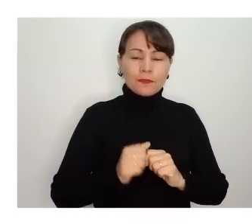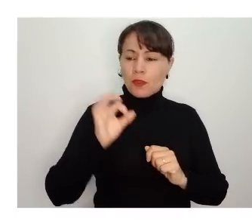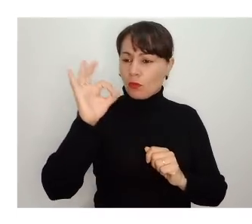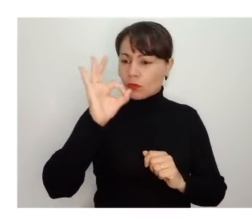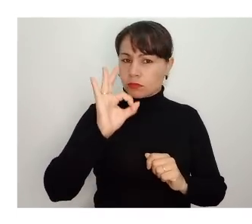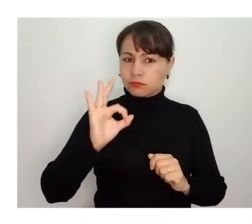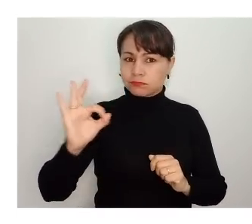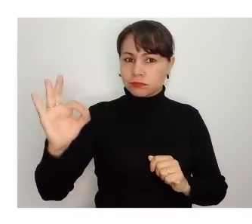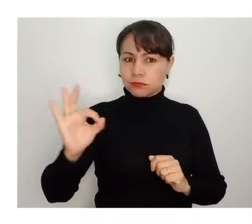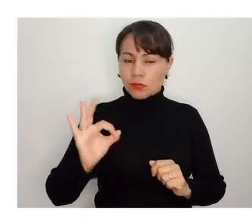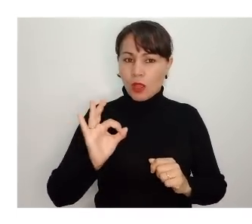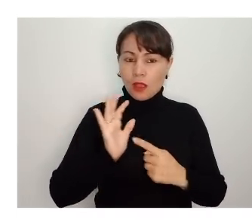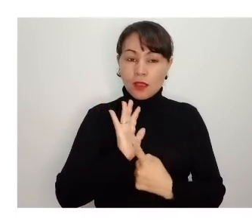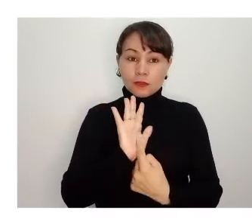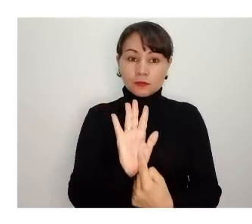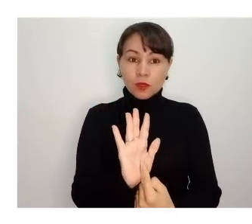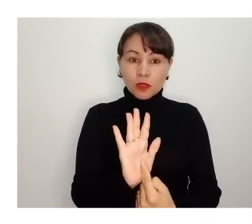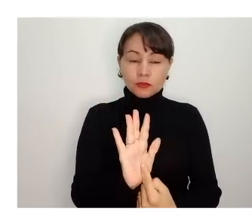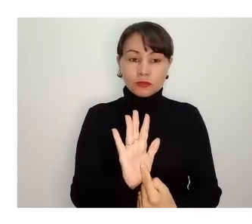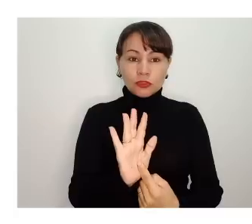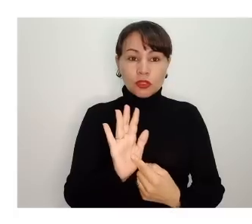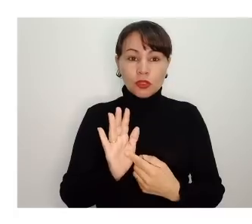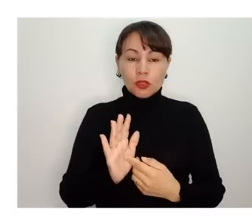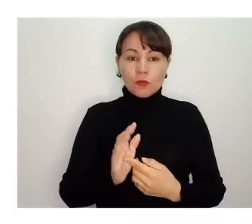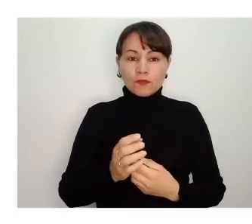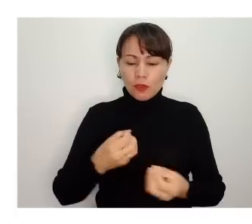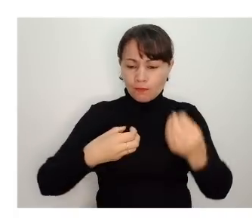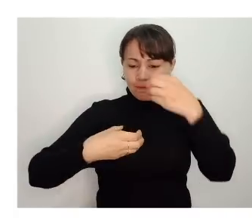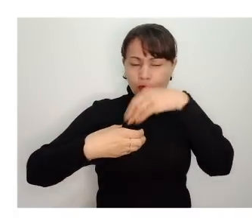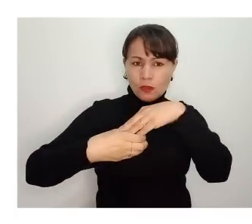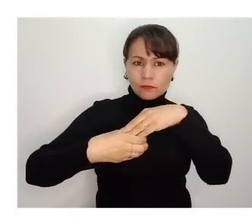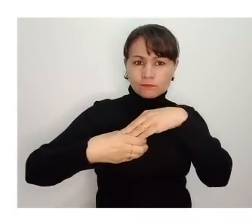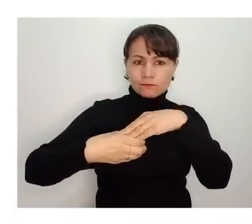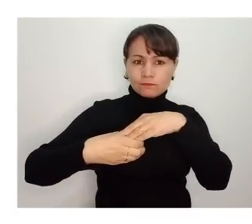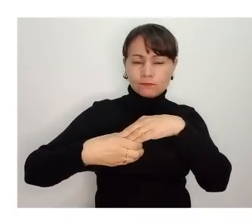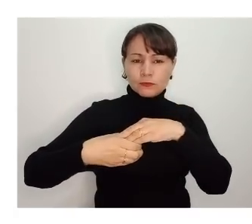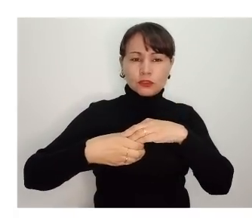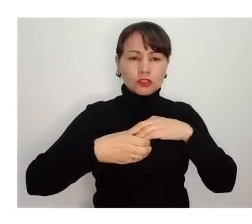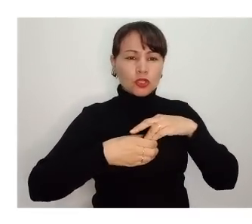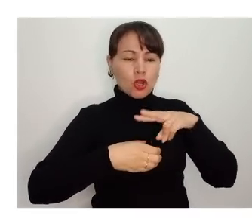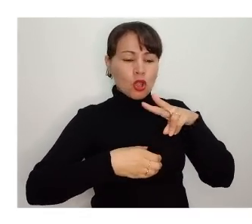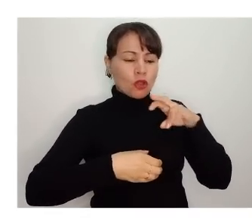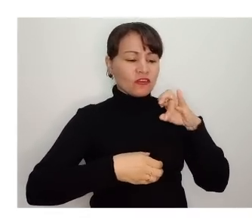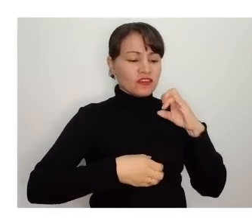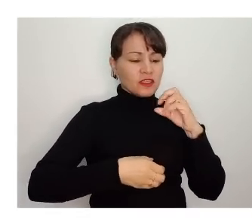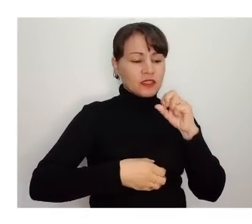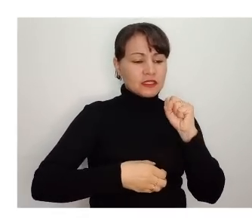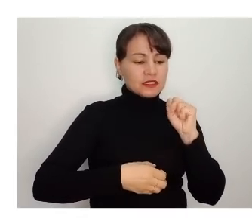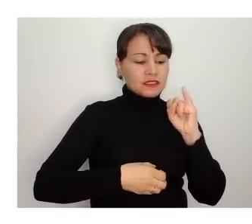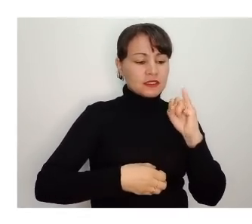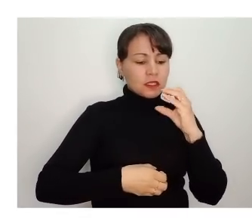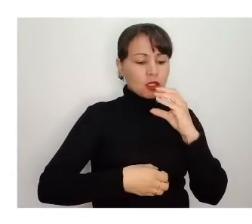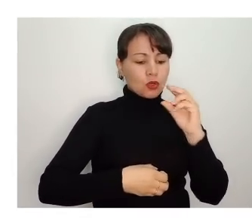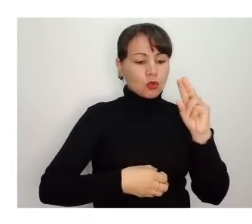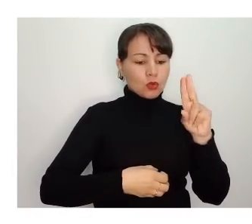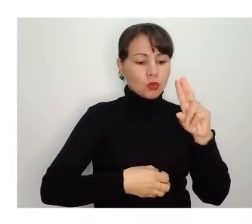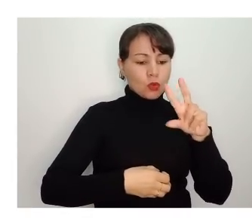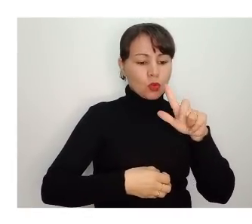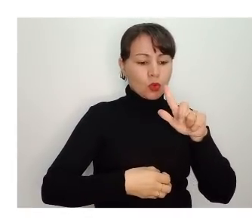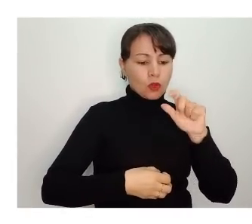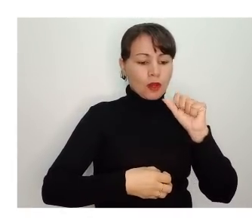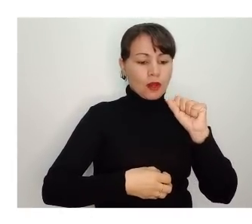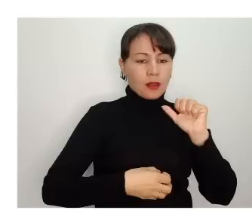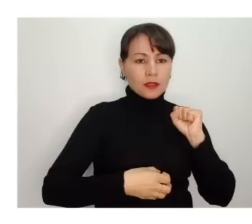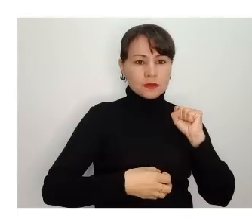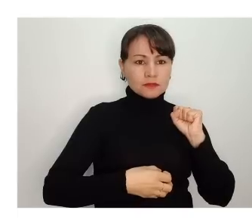Esses botões, eles apresentam no seu interior vesículas sinápticas contendo